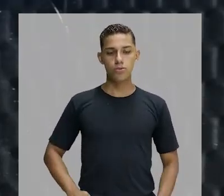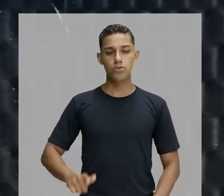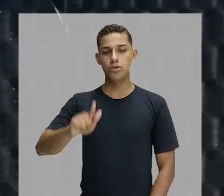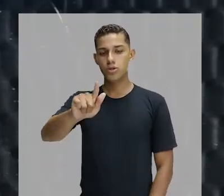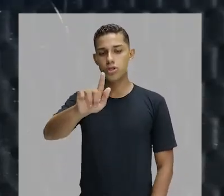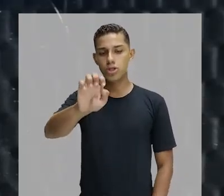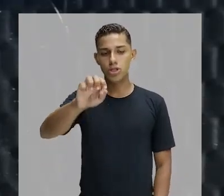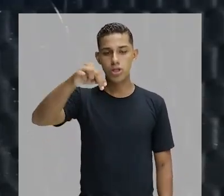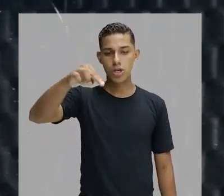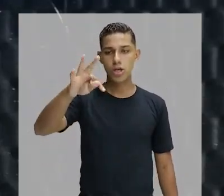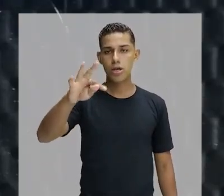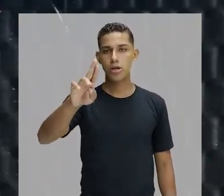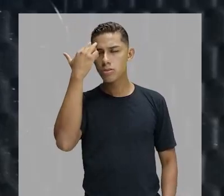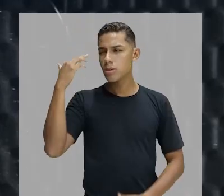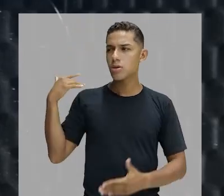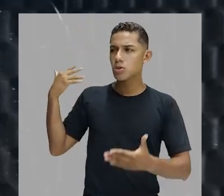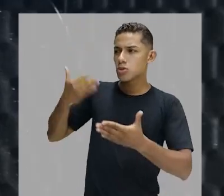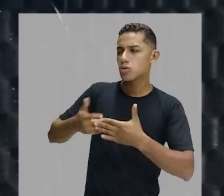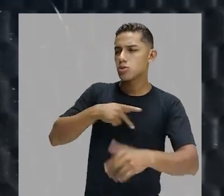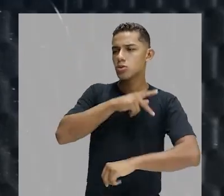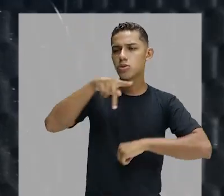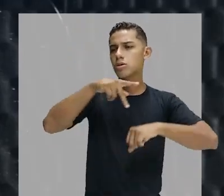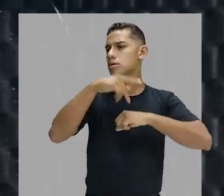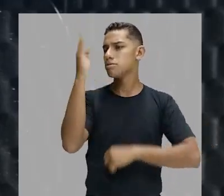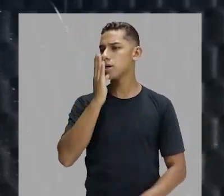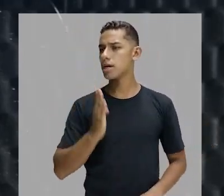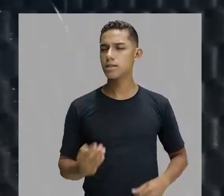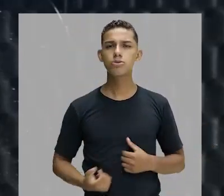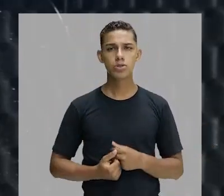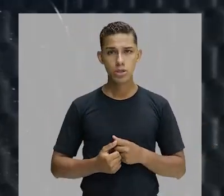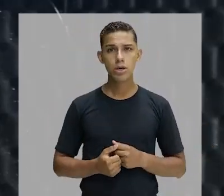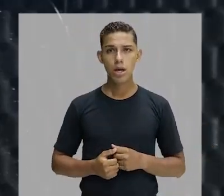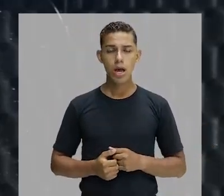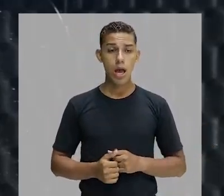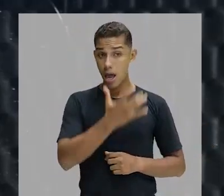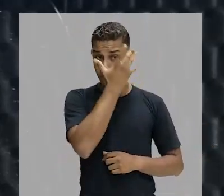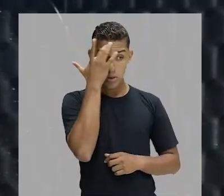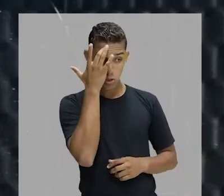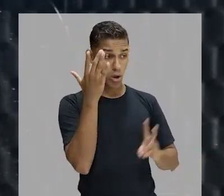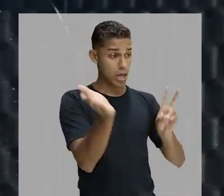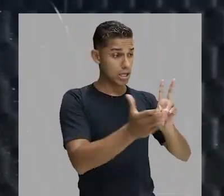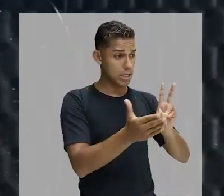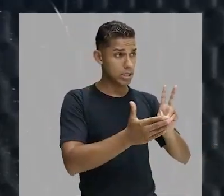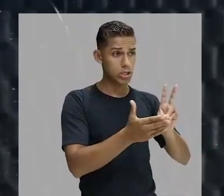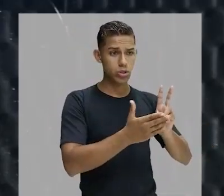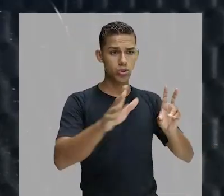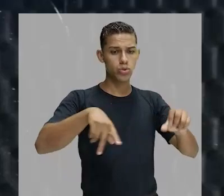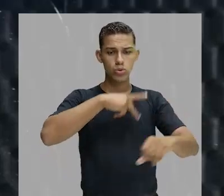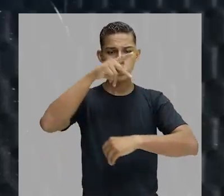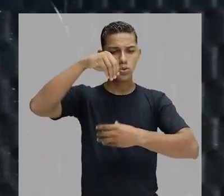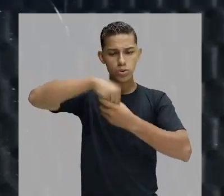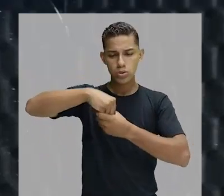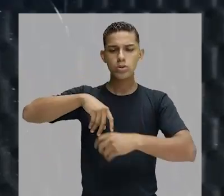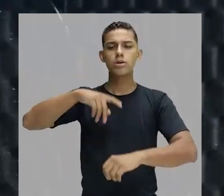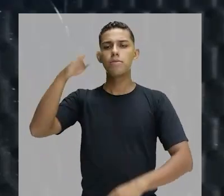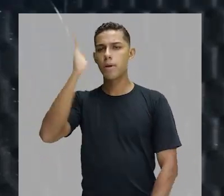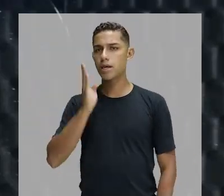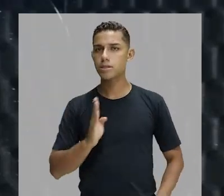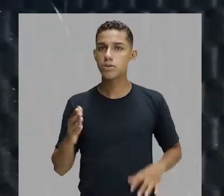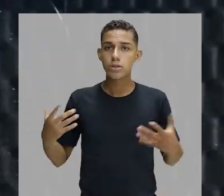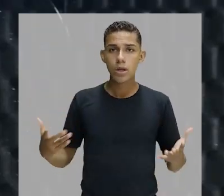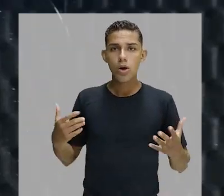arte, as manifestações artísticas e culturais de uma forma geral. A partir daí é que nós temos que pensar